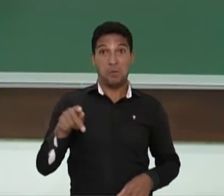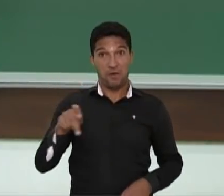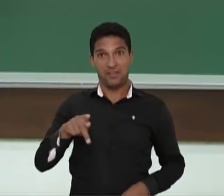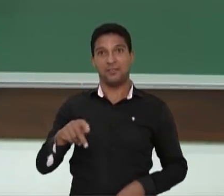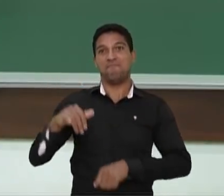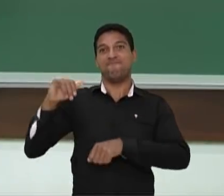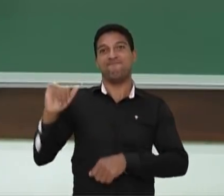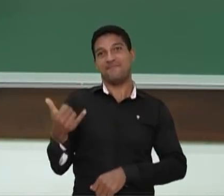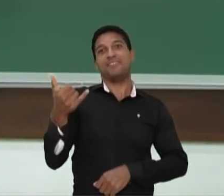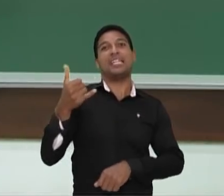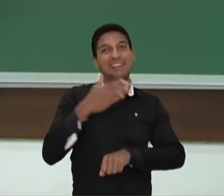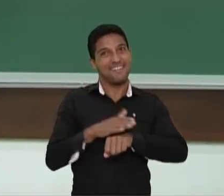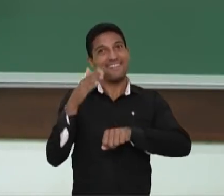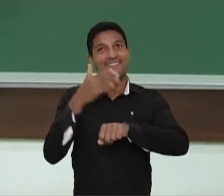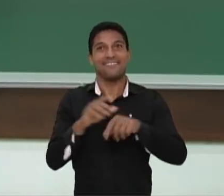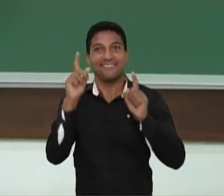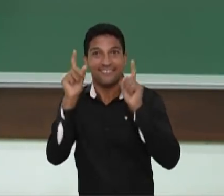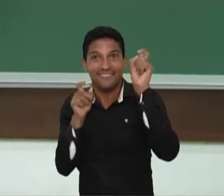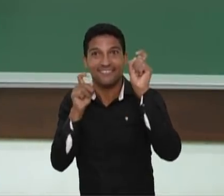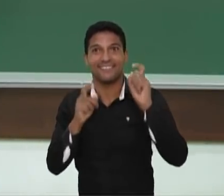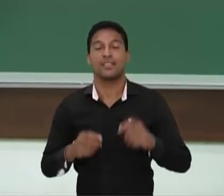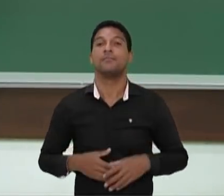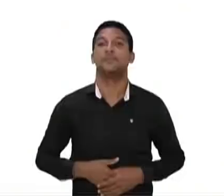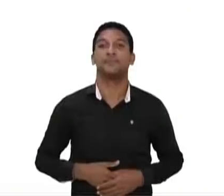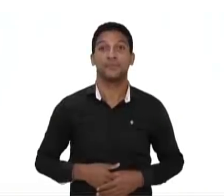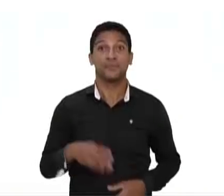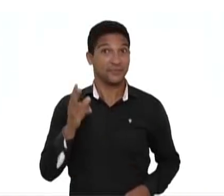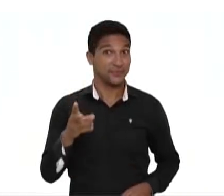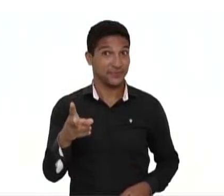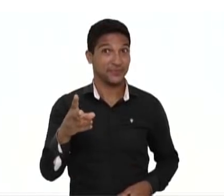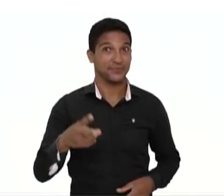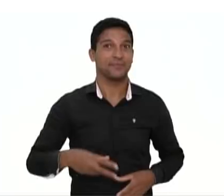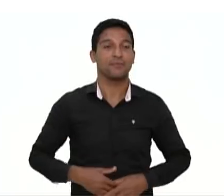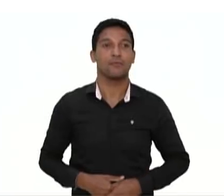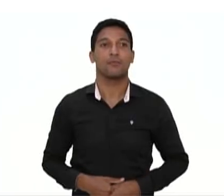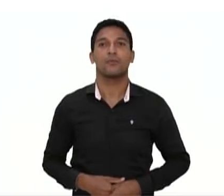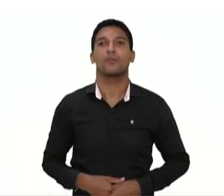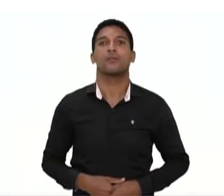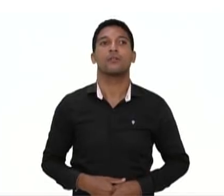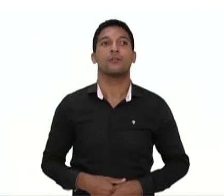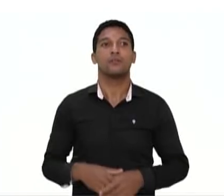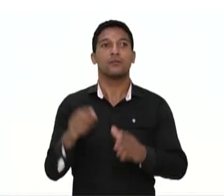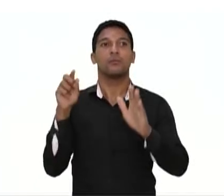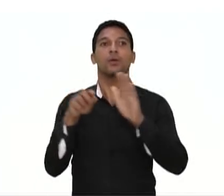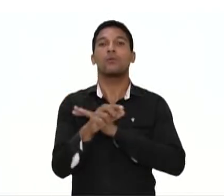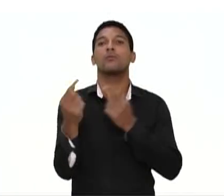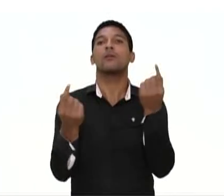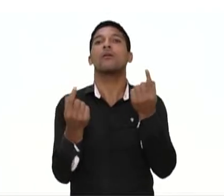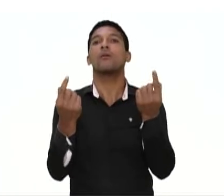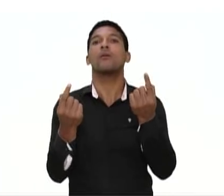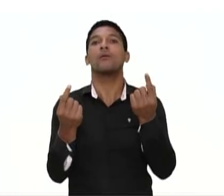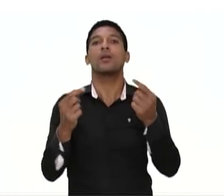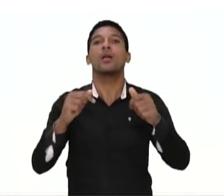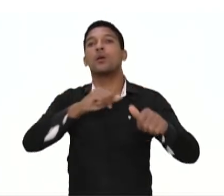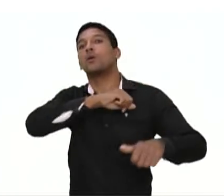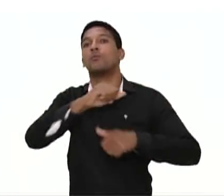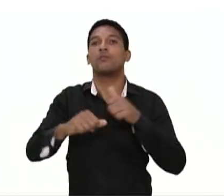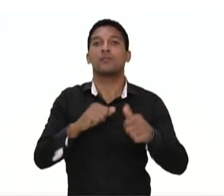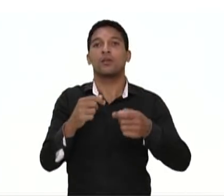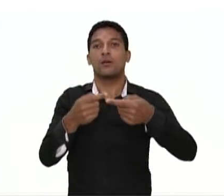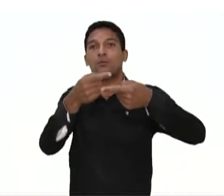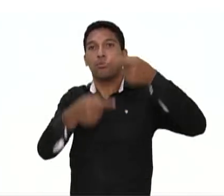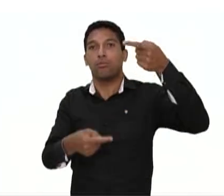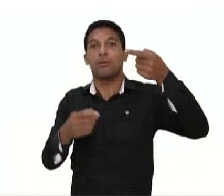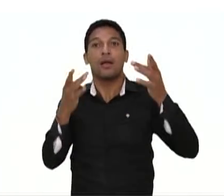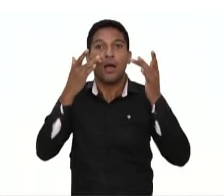vamos continuar, gente. Qual foi a modificação dos autos no Renascimento? Letra